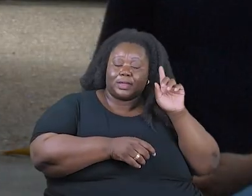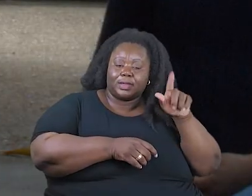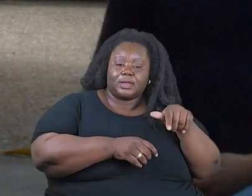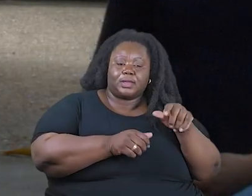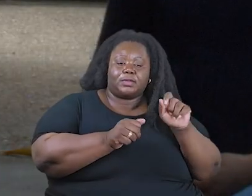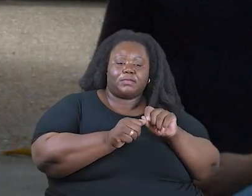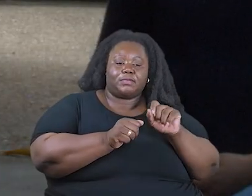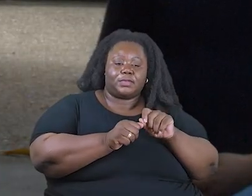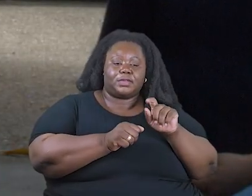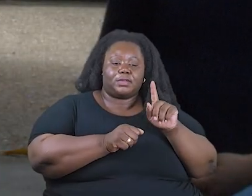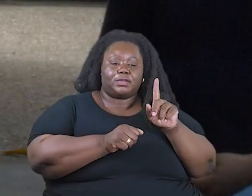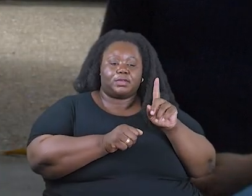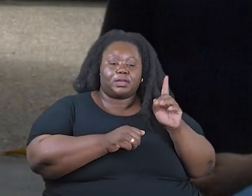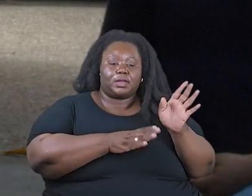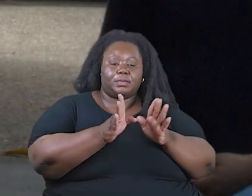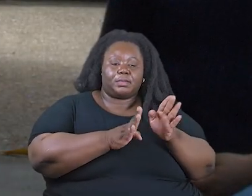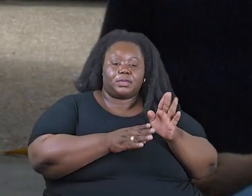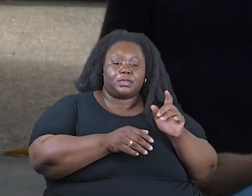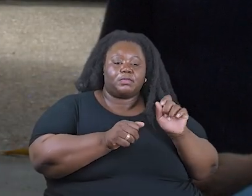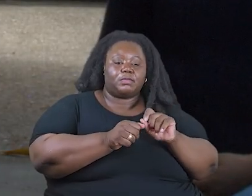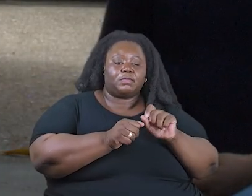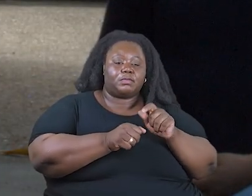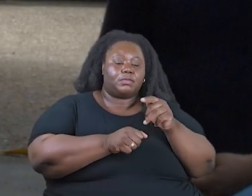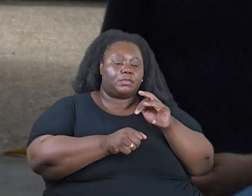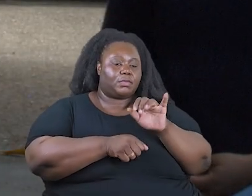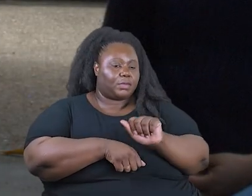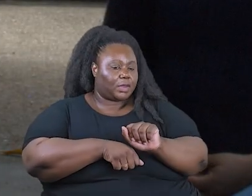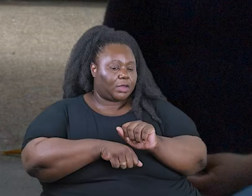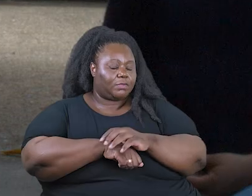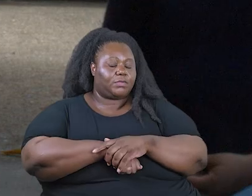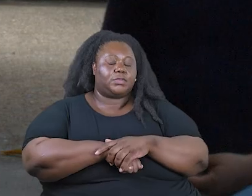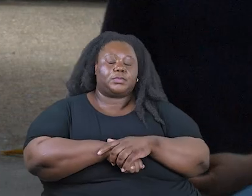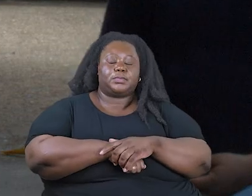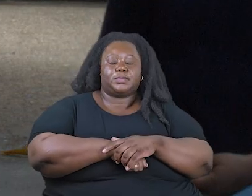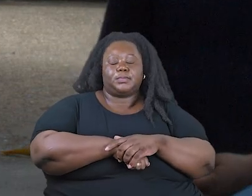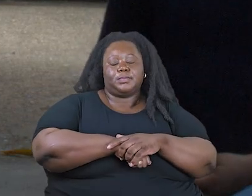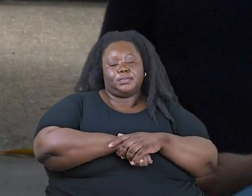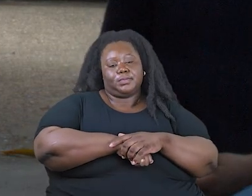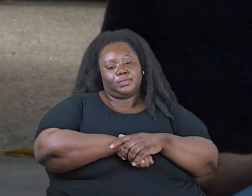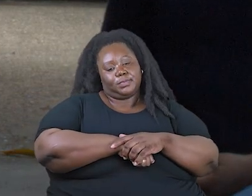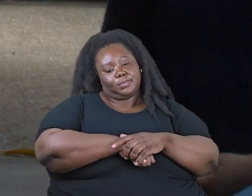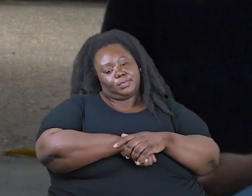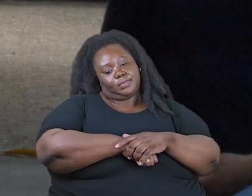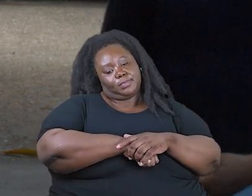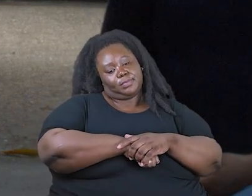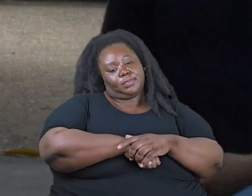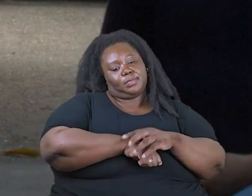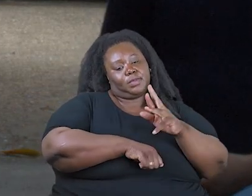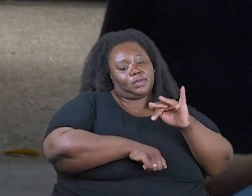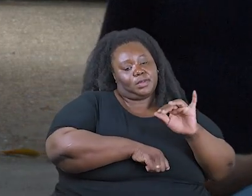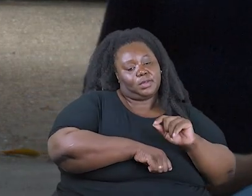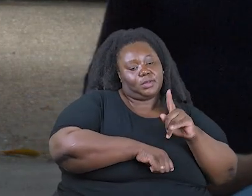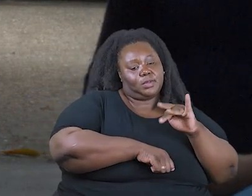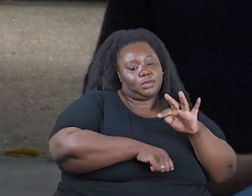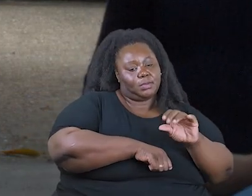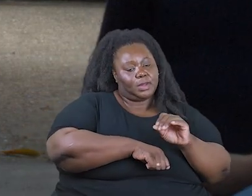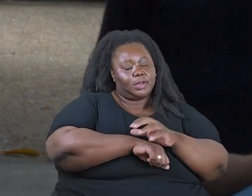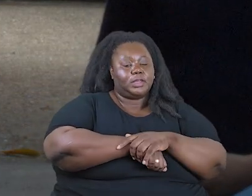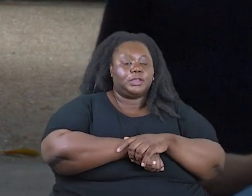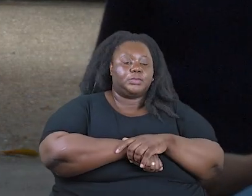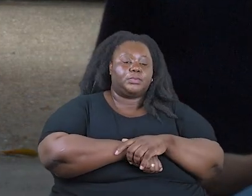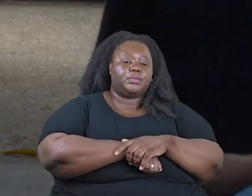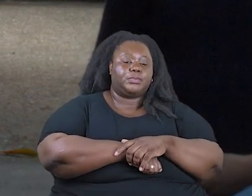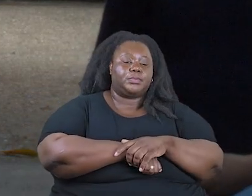do artista é fazer algo que vai ser mais acessível, faz uma gravura, faz uma serigrafia, faz um